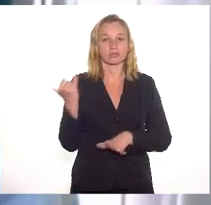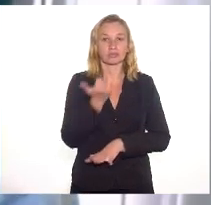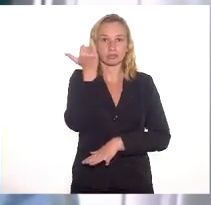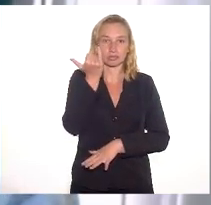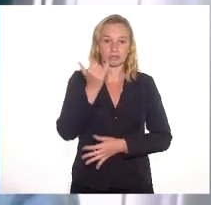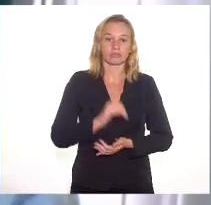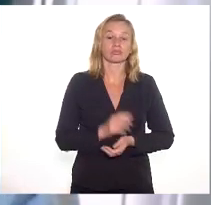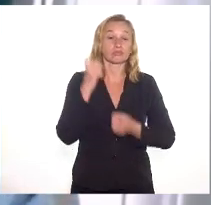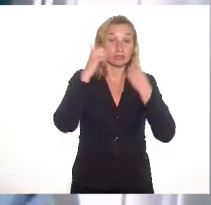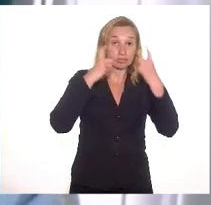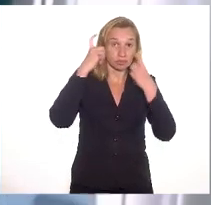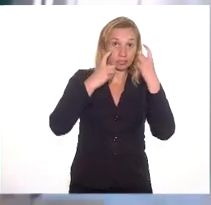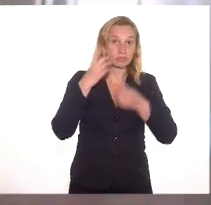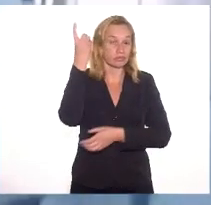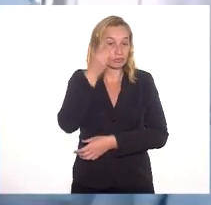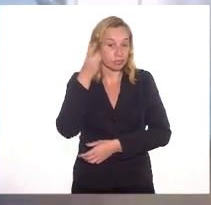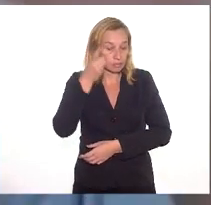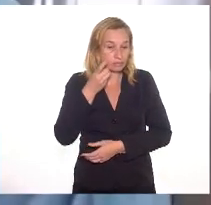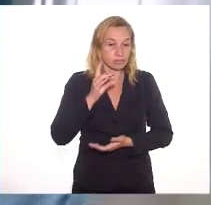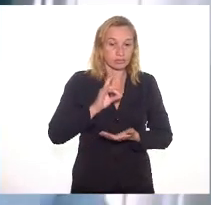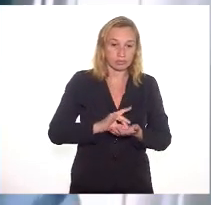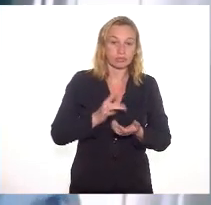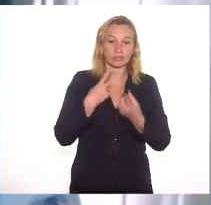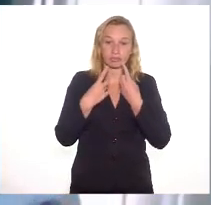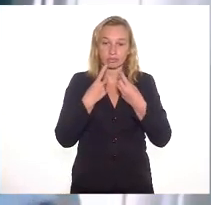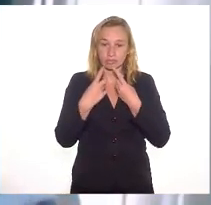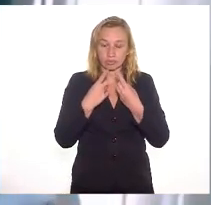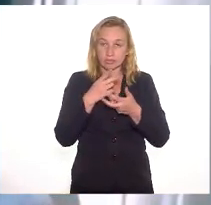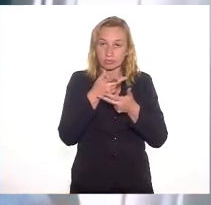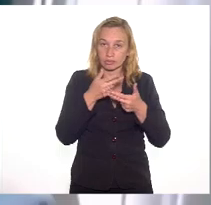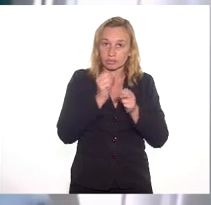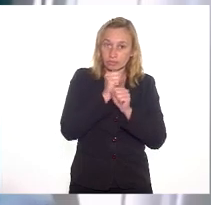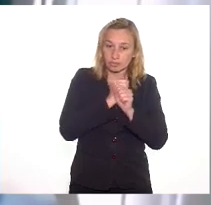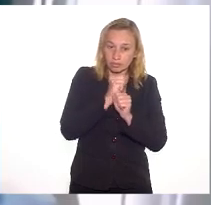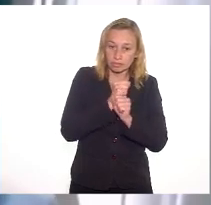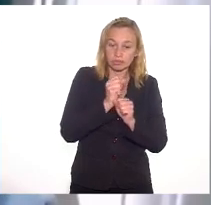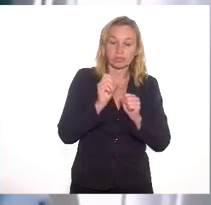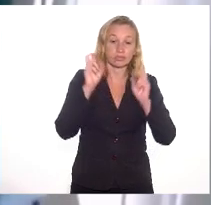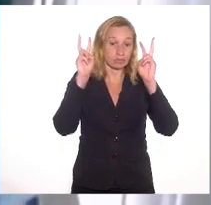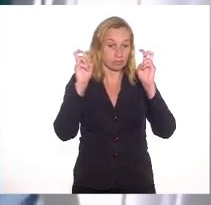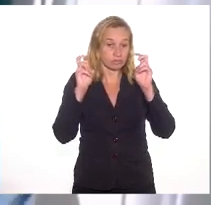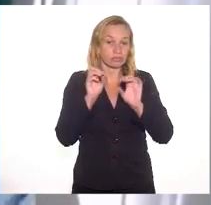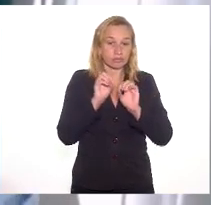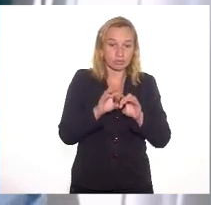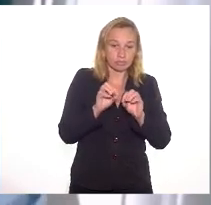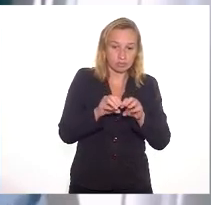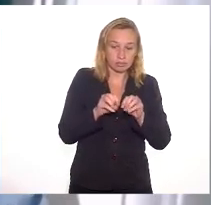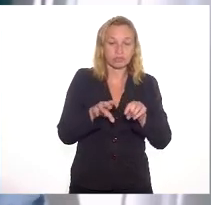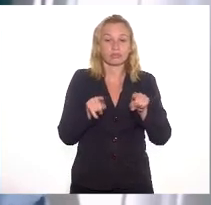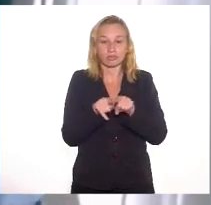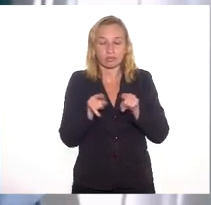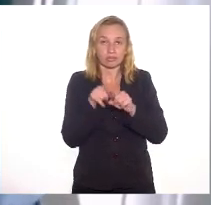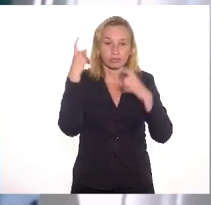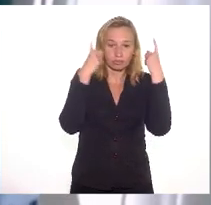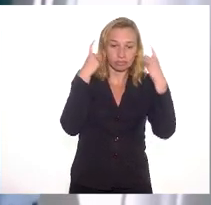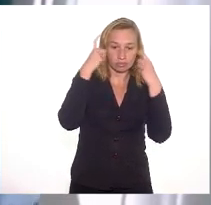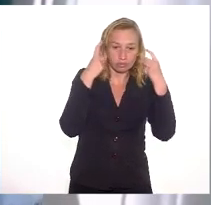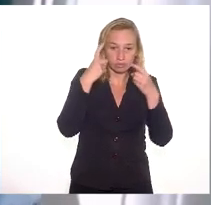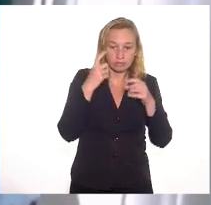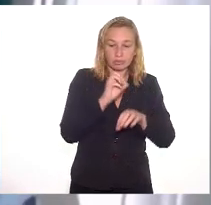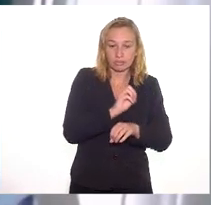né? A preocupação do deputado, que, aliás, tem debatido conosco há muitos anos os temas da educação, e pauta essa preocupação com a